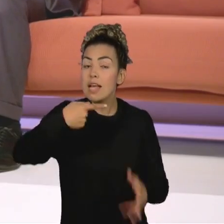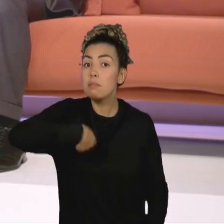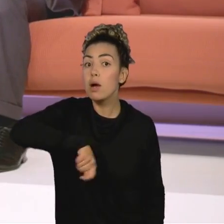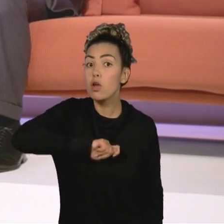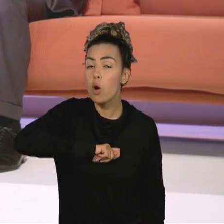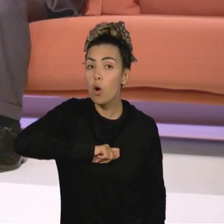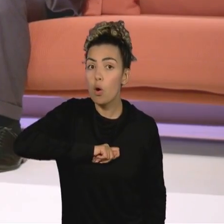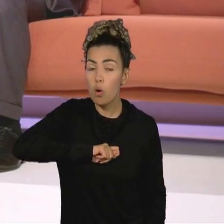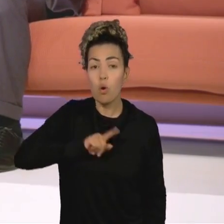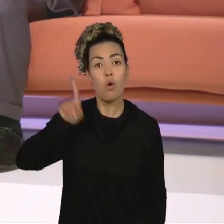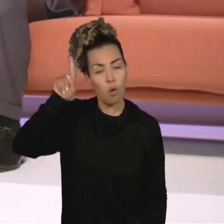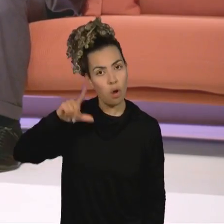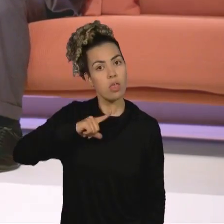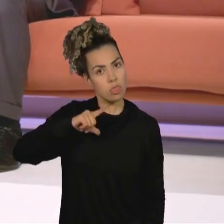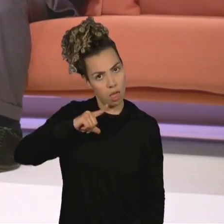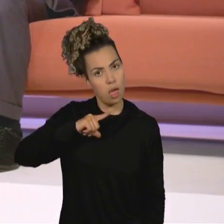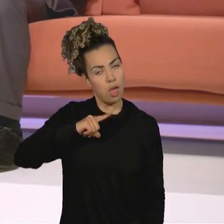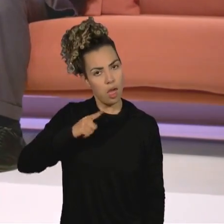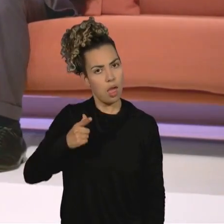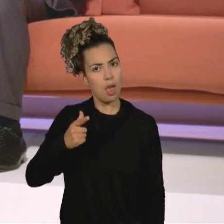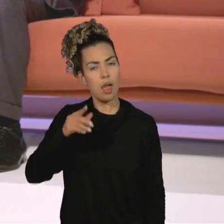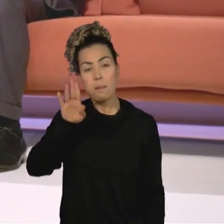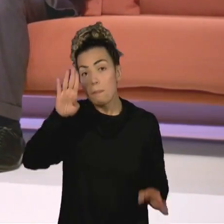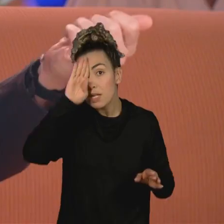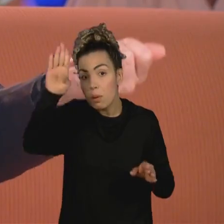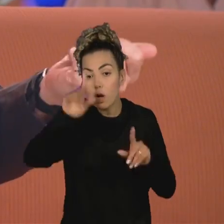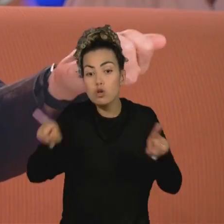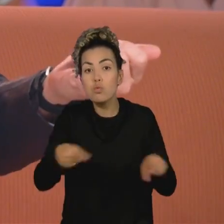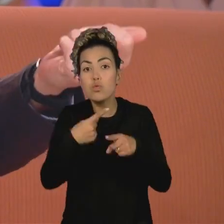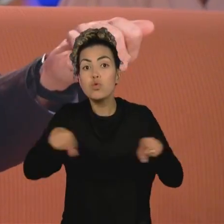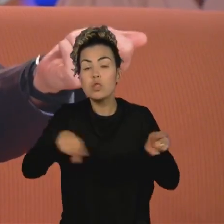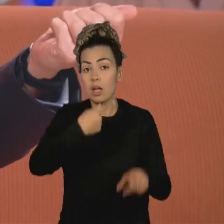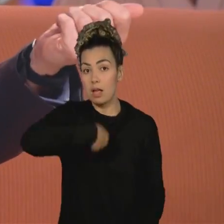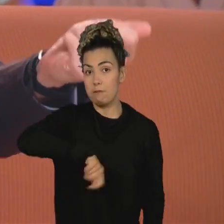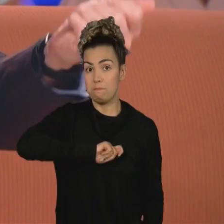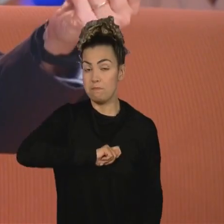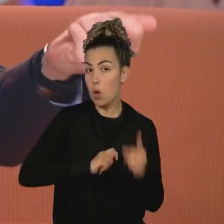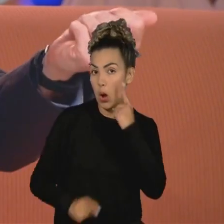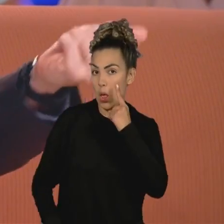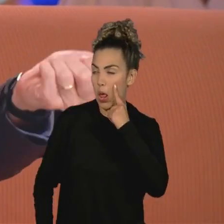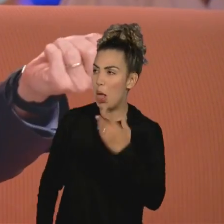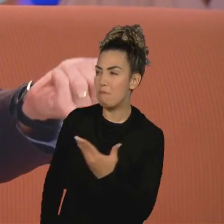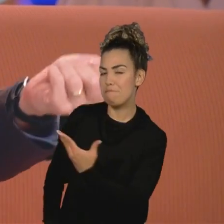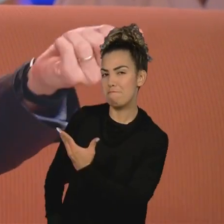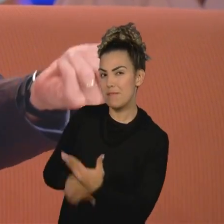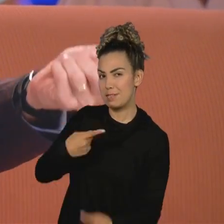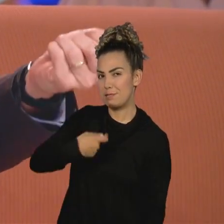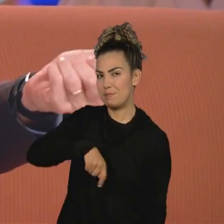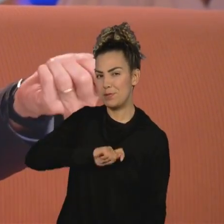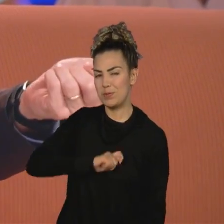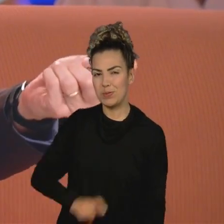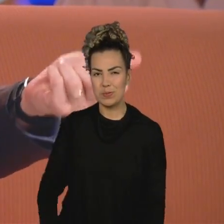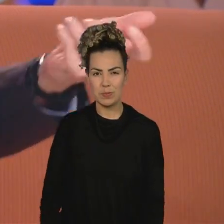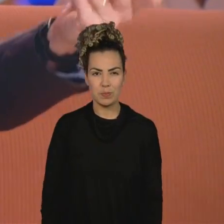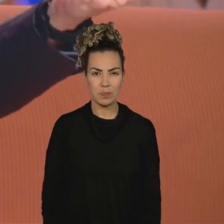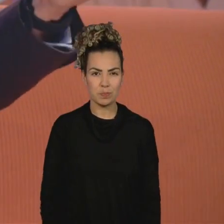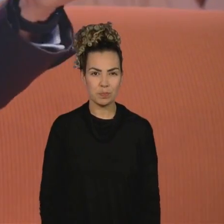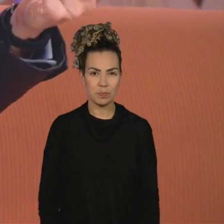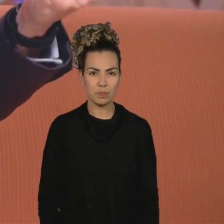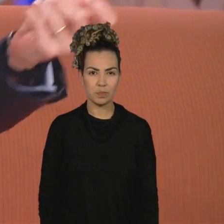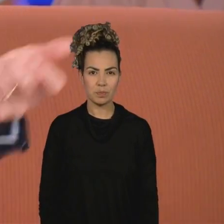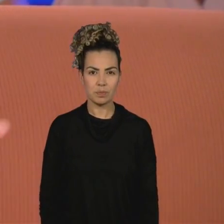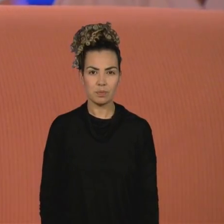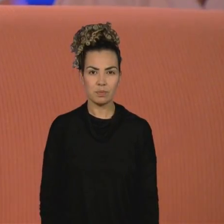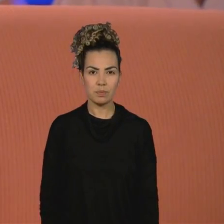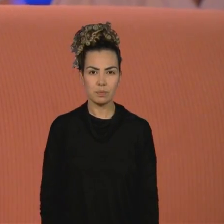Espanha, do Caminante no hay camino. Hace algún tiempo en ese lugar onde los bosques se visten de espino, hay una